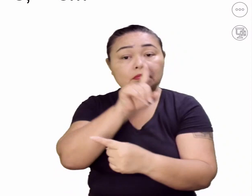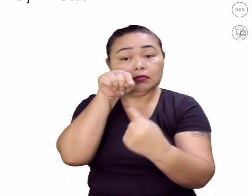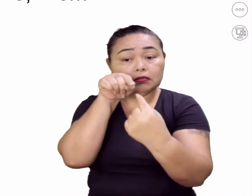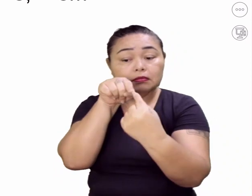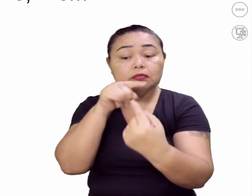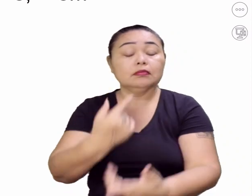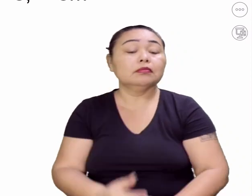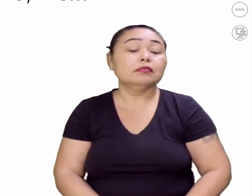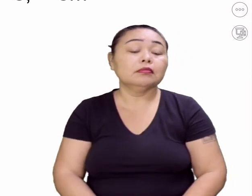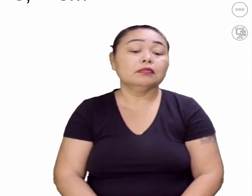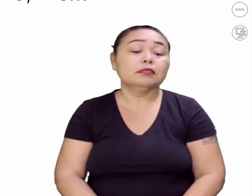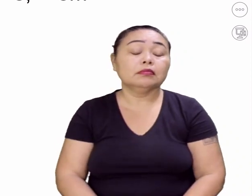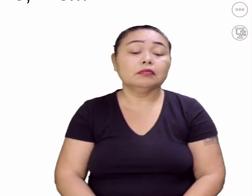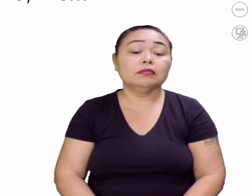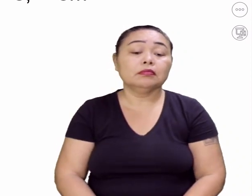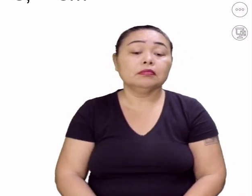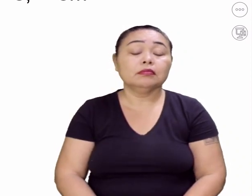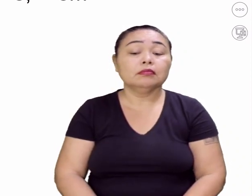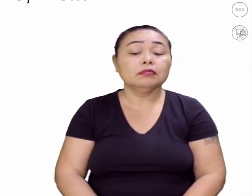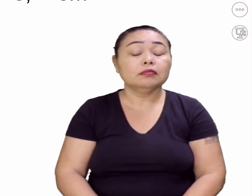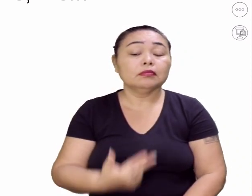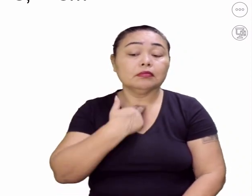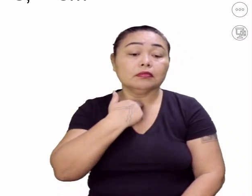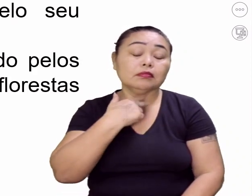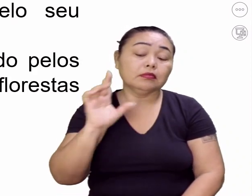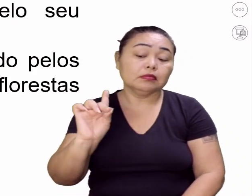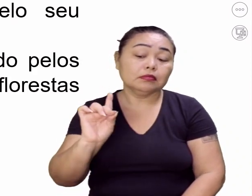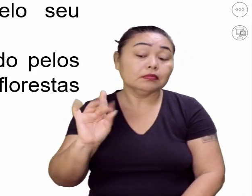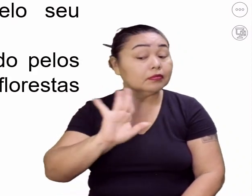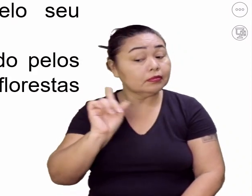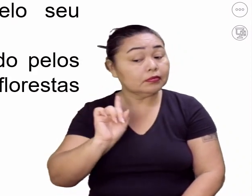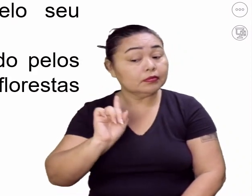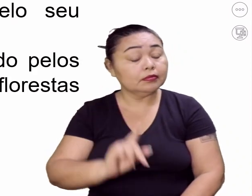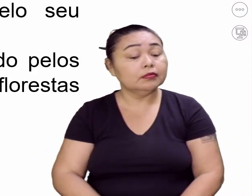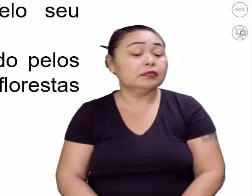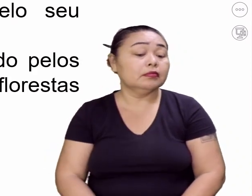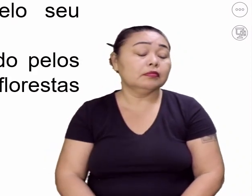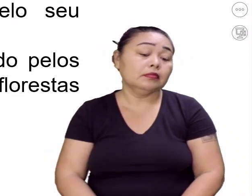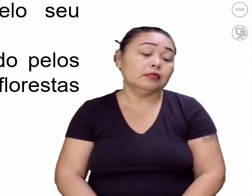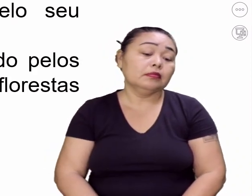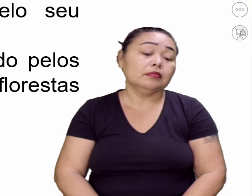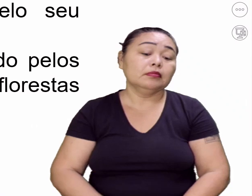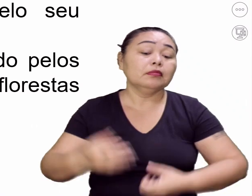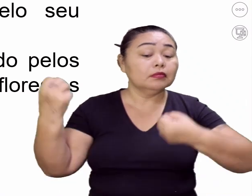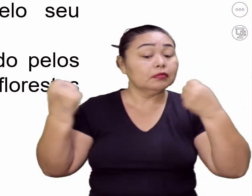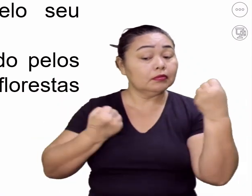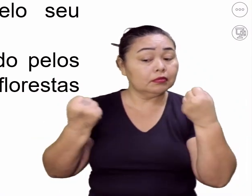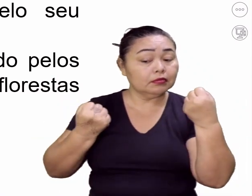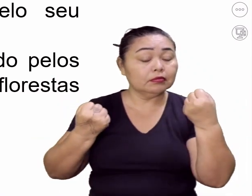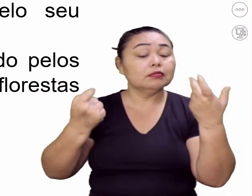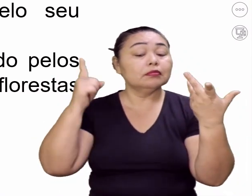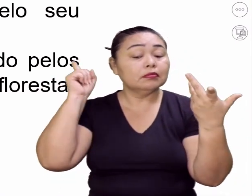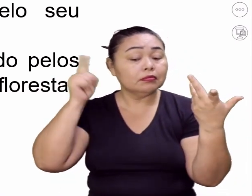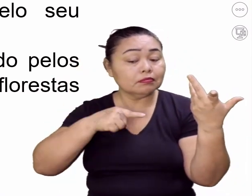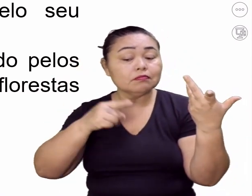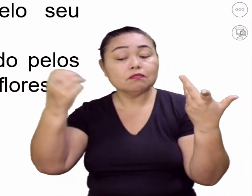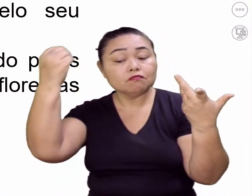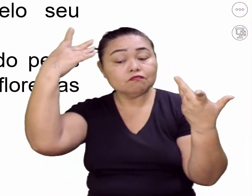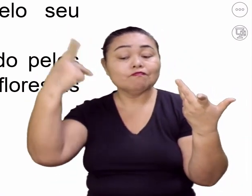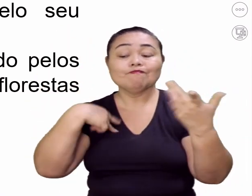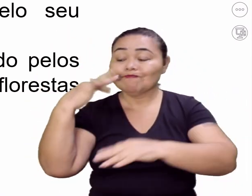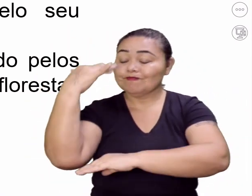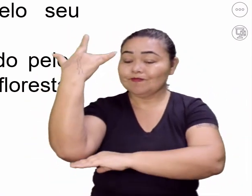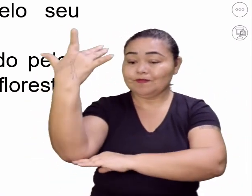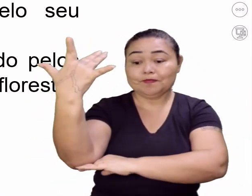capital. Então, não pode ser a letra B, queridos alunos. O automóvel é o grande culpado pelo